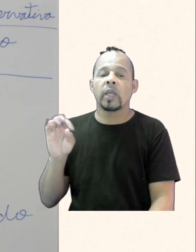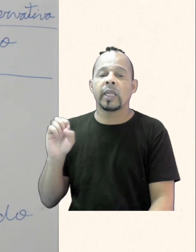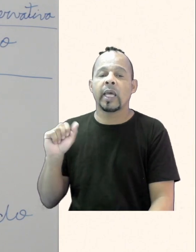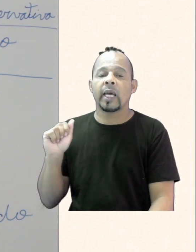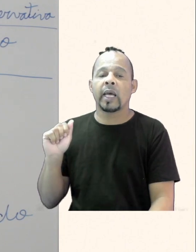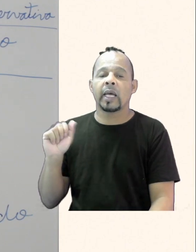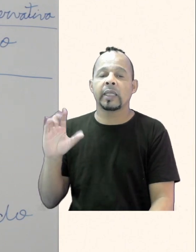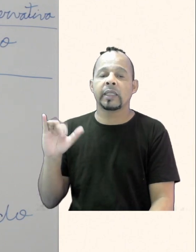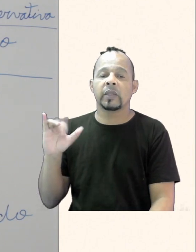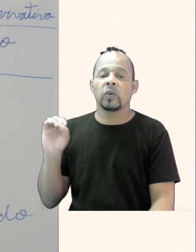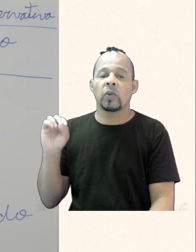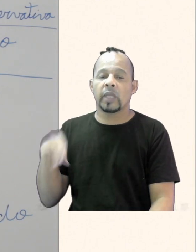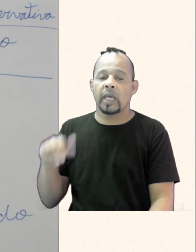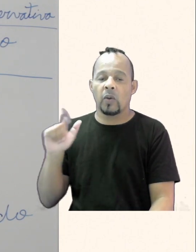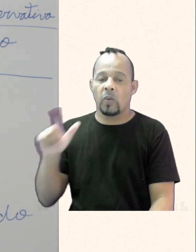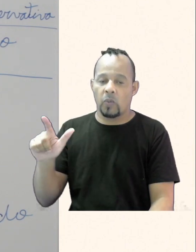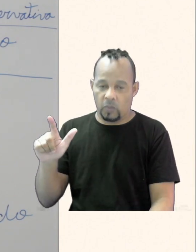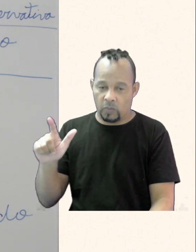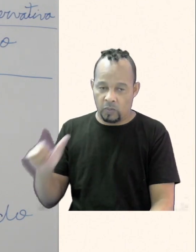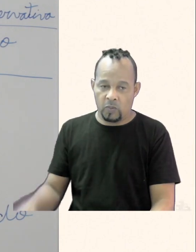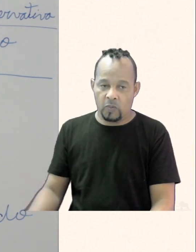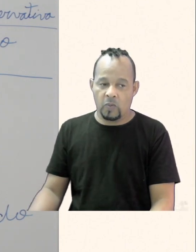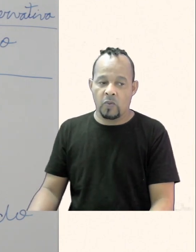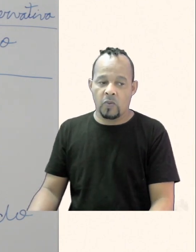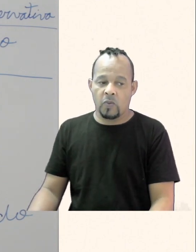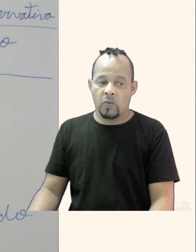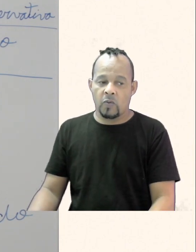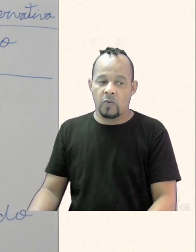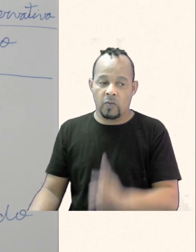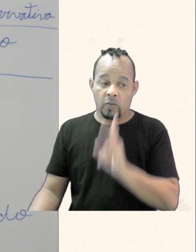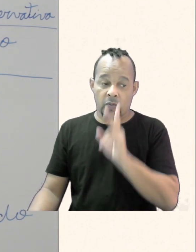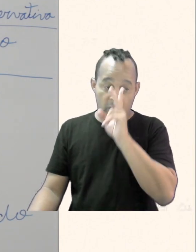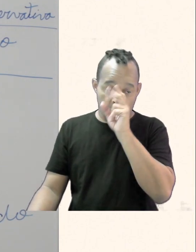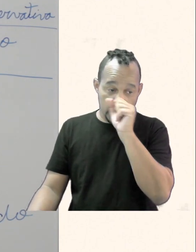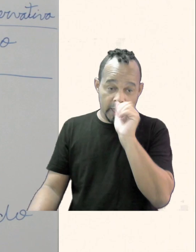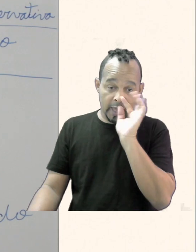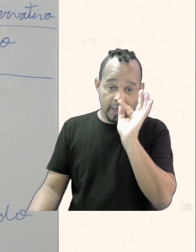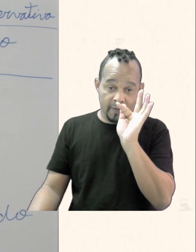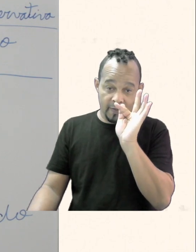da força F. E aí sim, se